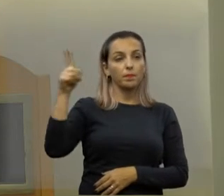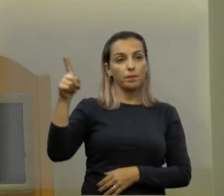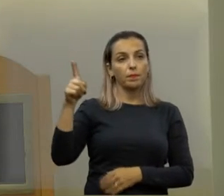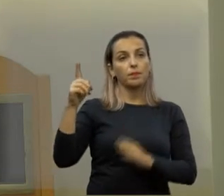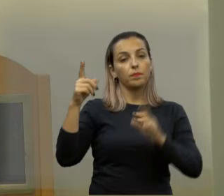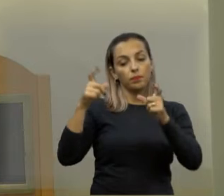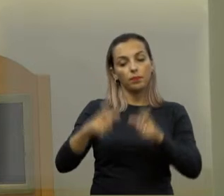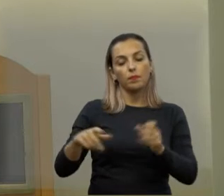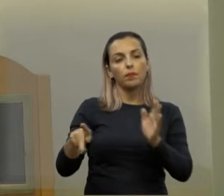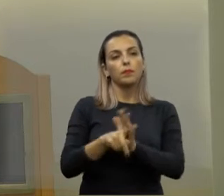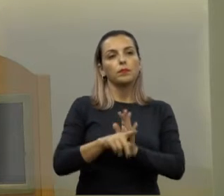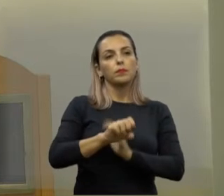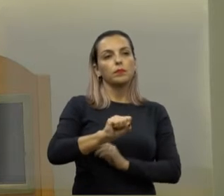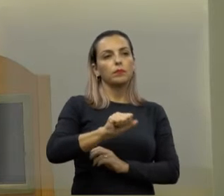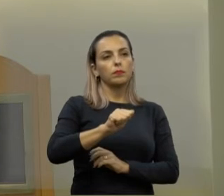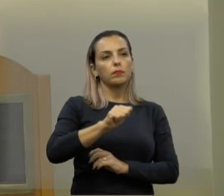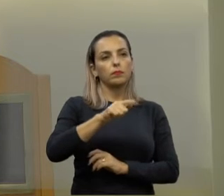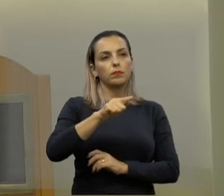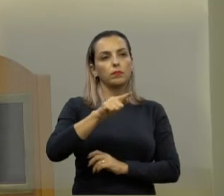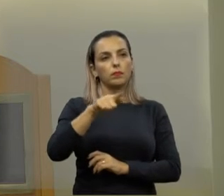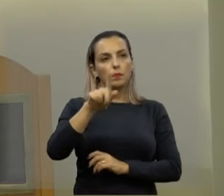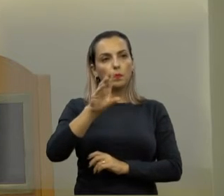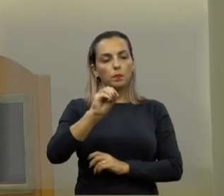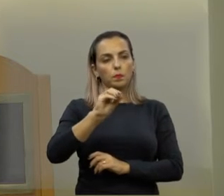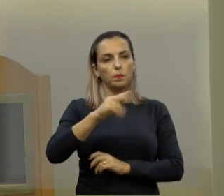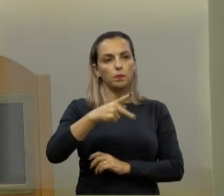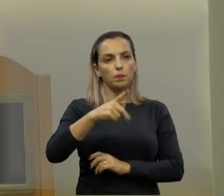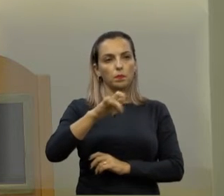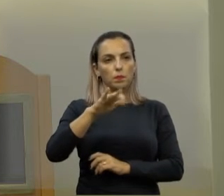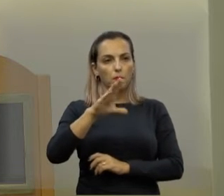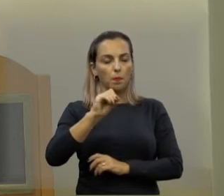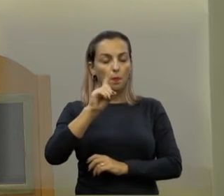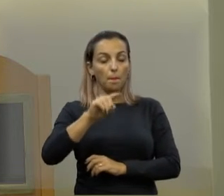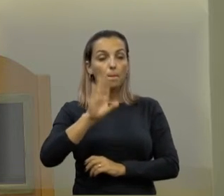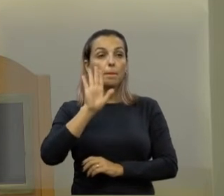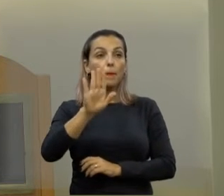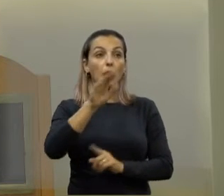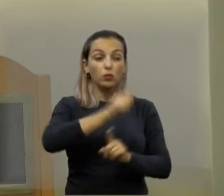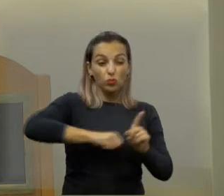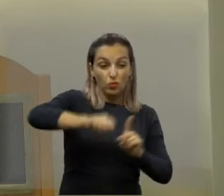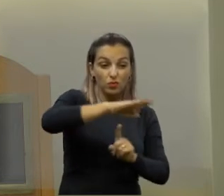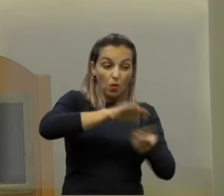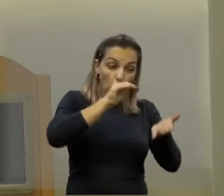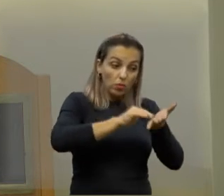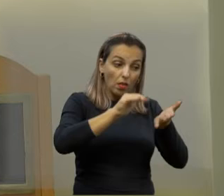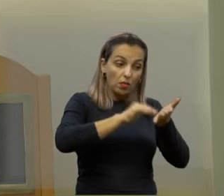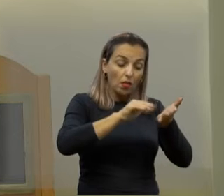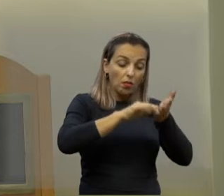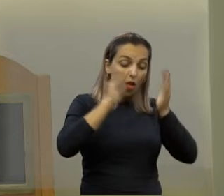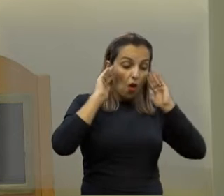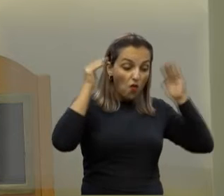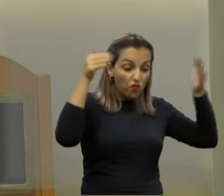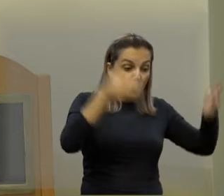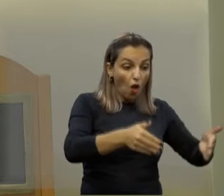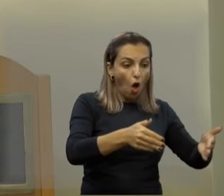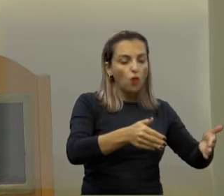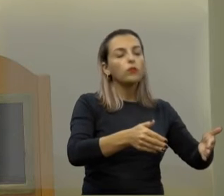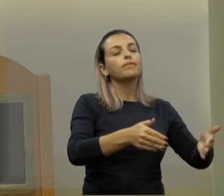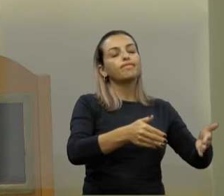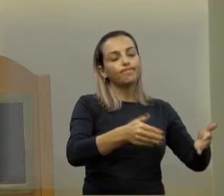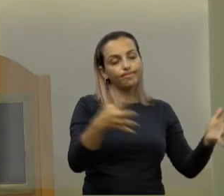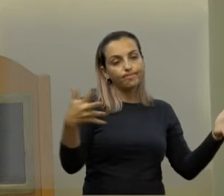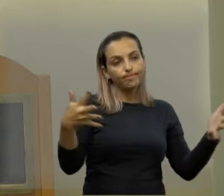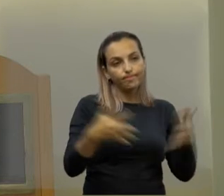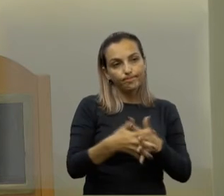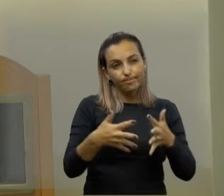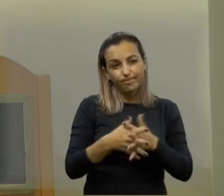São Pio sabe a dificuldade que é mas o céu tem que agir mais gente está ficando muito difícil tá ficando difícil